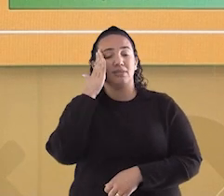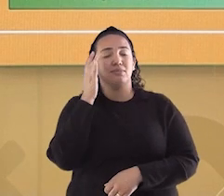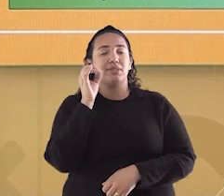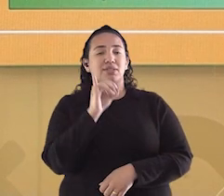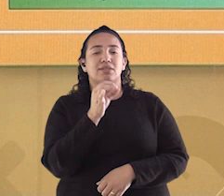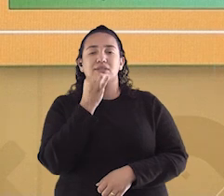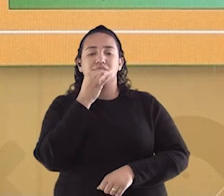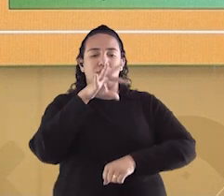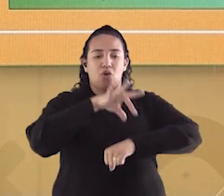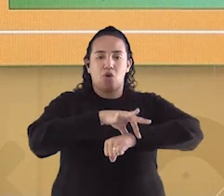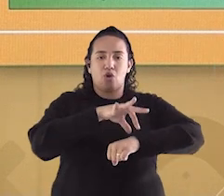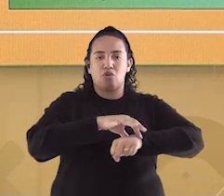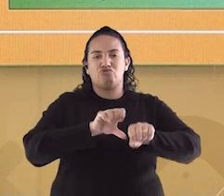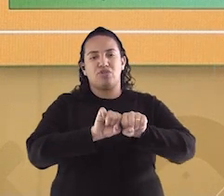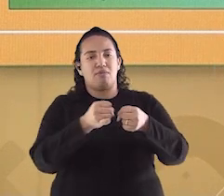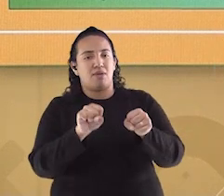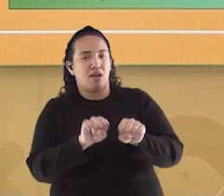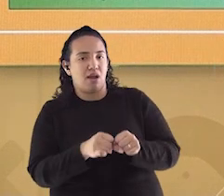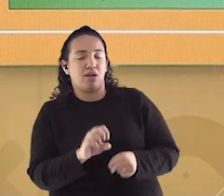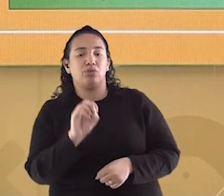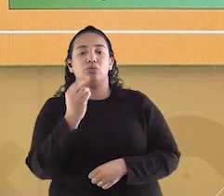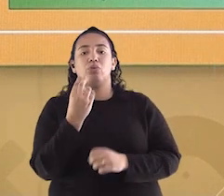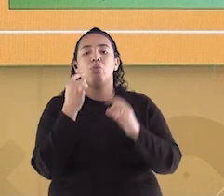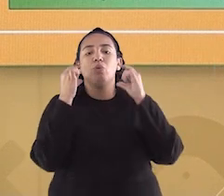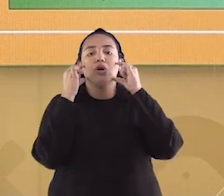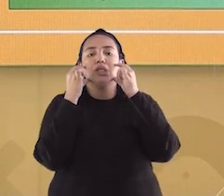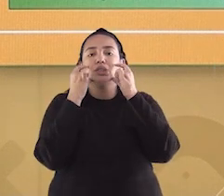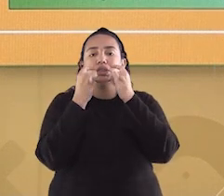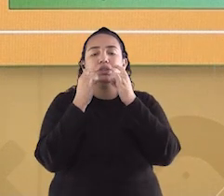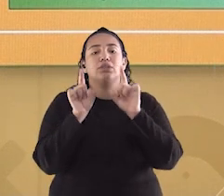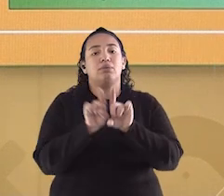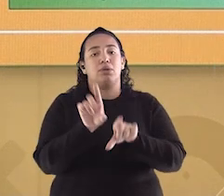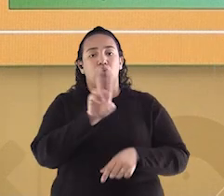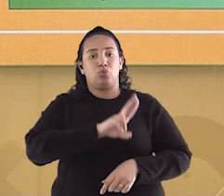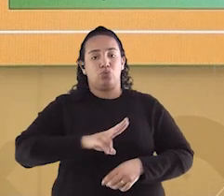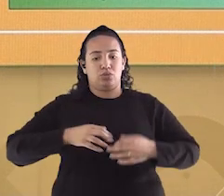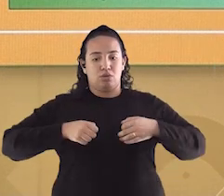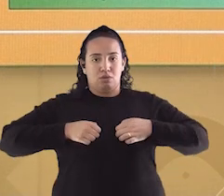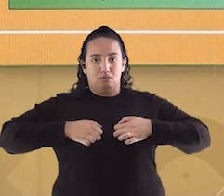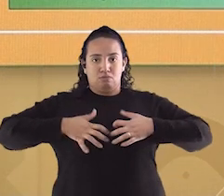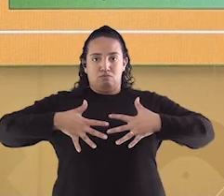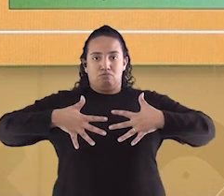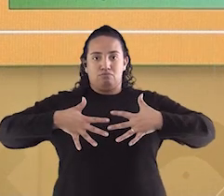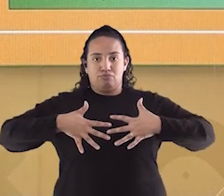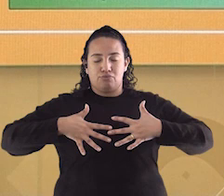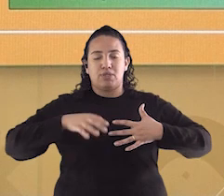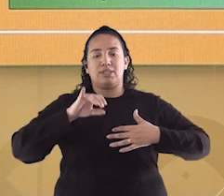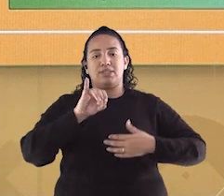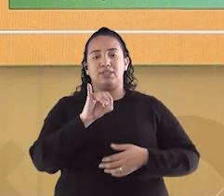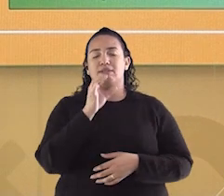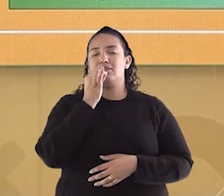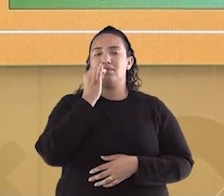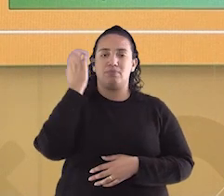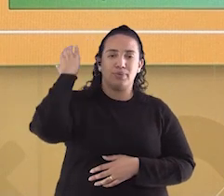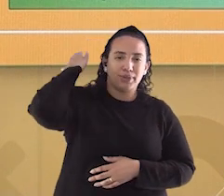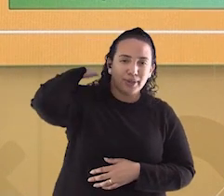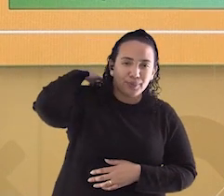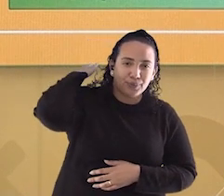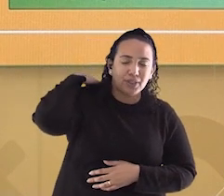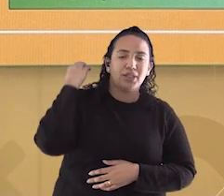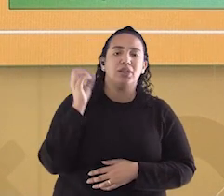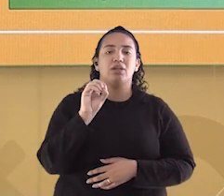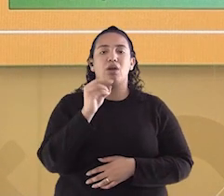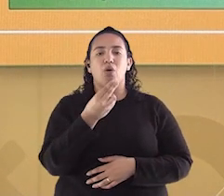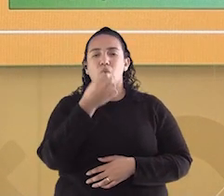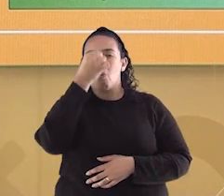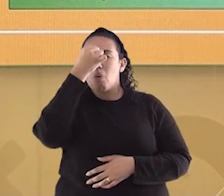ou formação da arcada dentária. Também é usado nos pulmões e face em caso de suspeita de pneumonia e